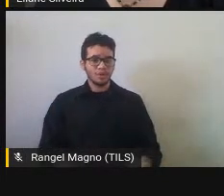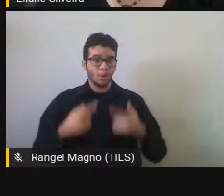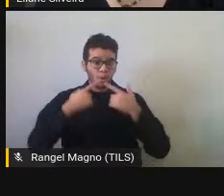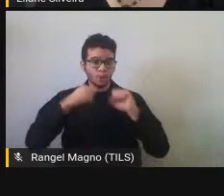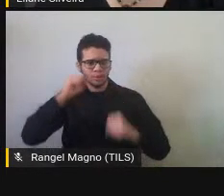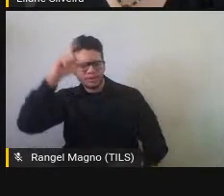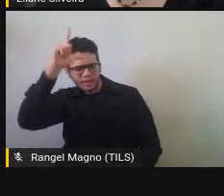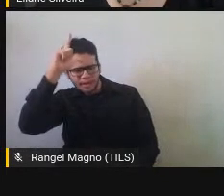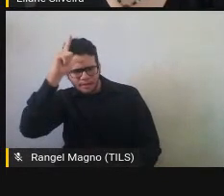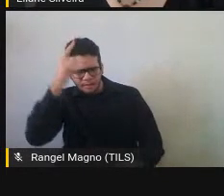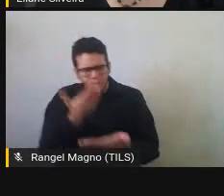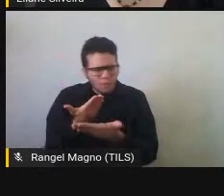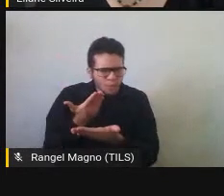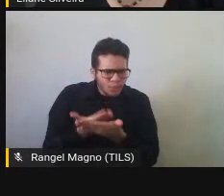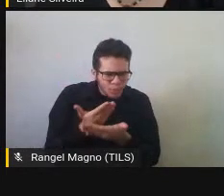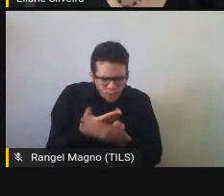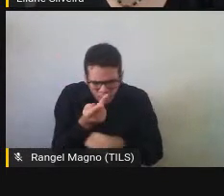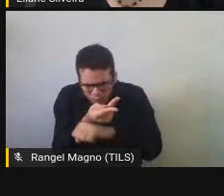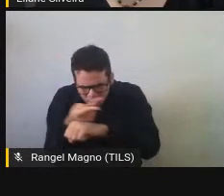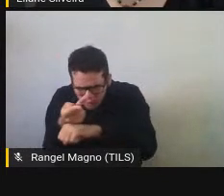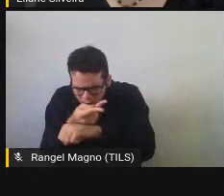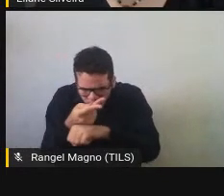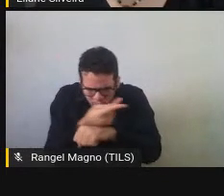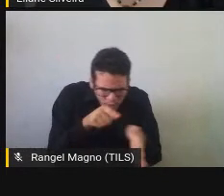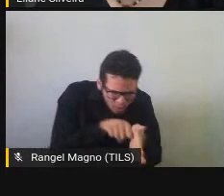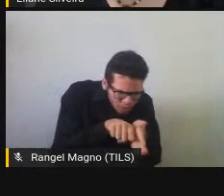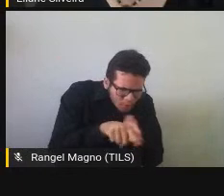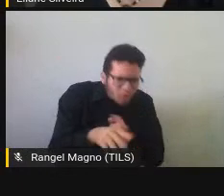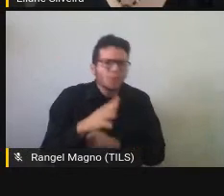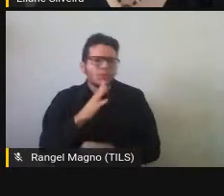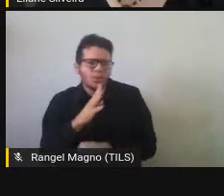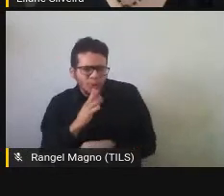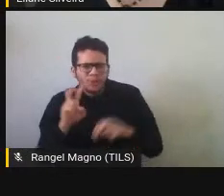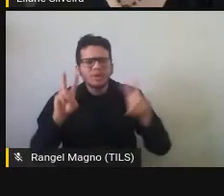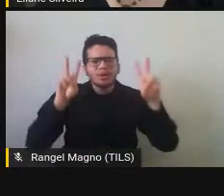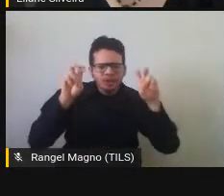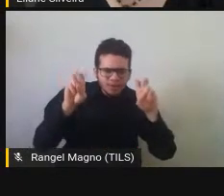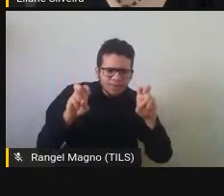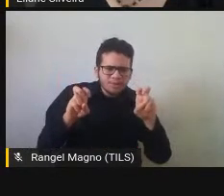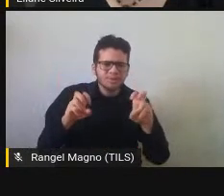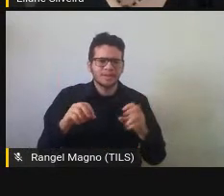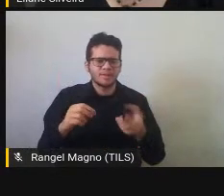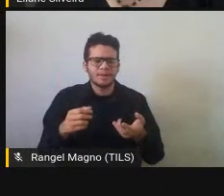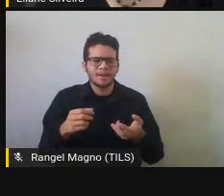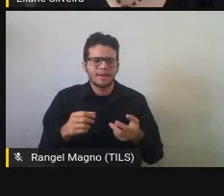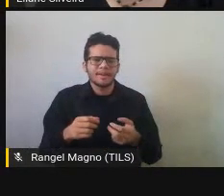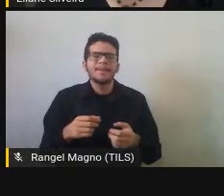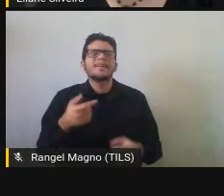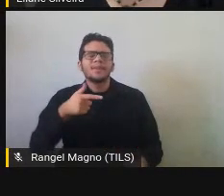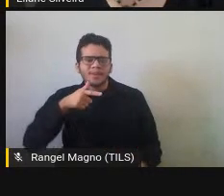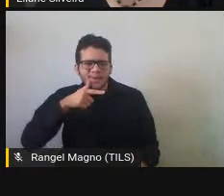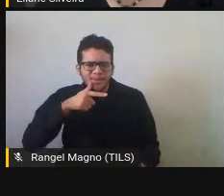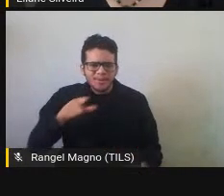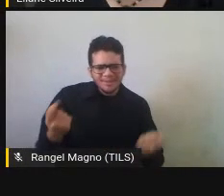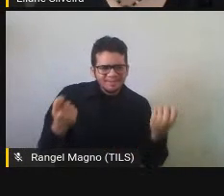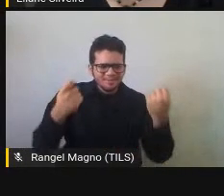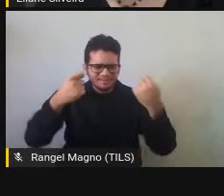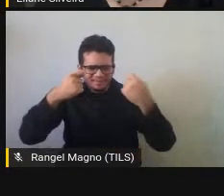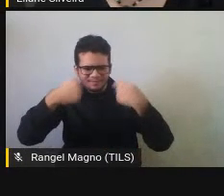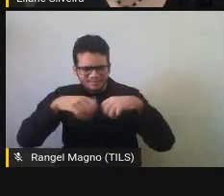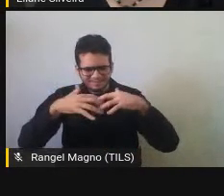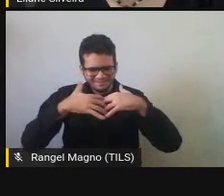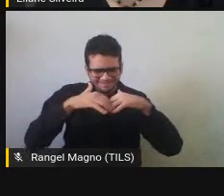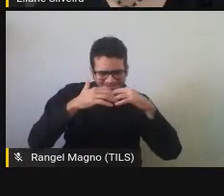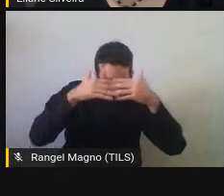estudou nos mesmos lugares que o suíço e conhece bem o tema do memoir o que permite uma certa cumplicidade teórica que a partilha